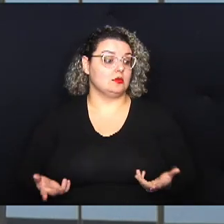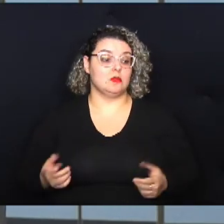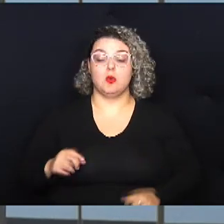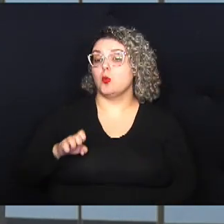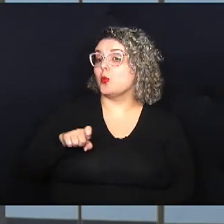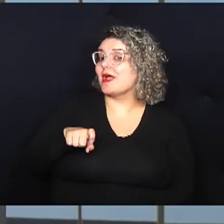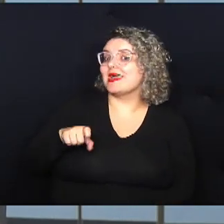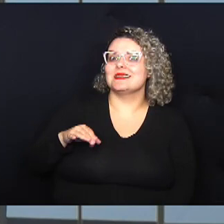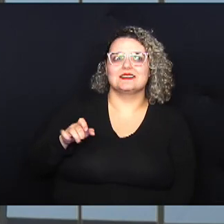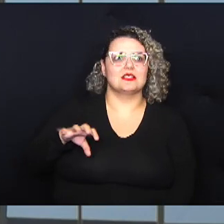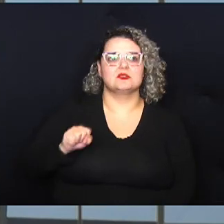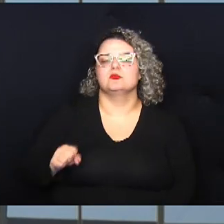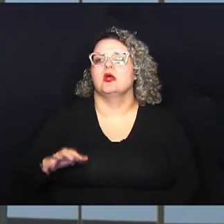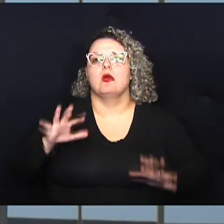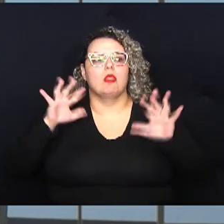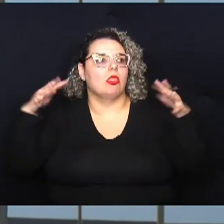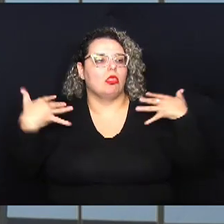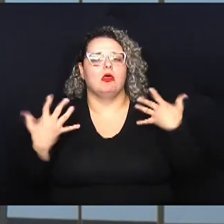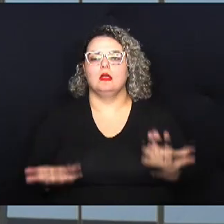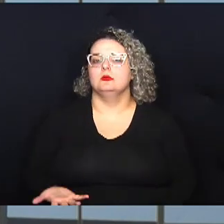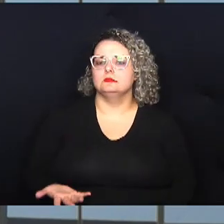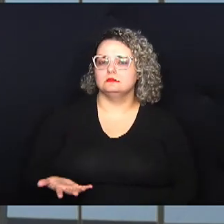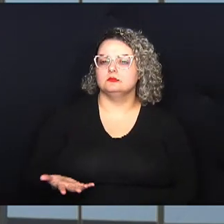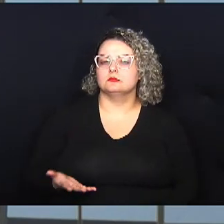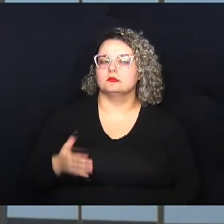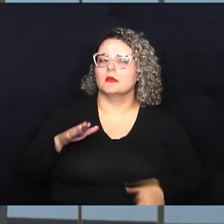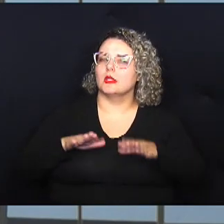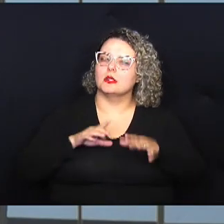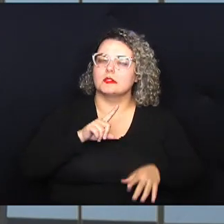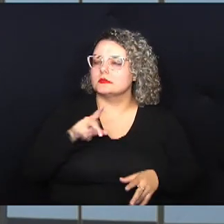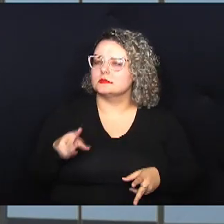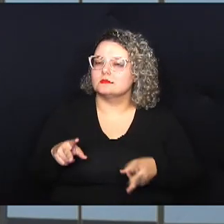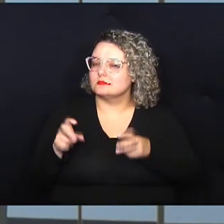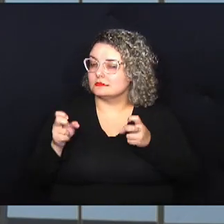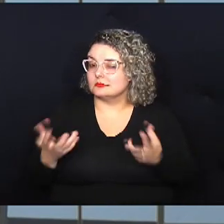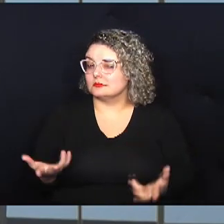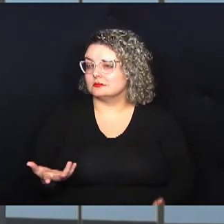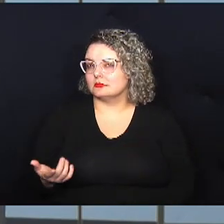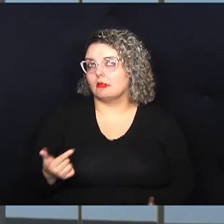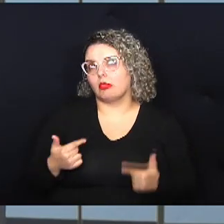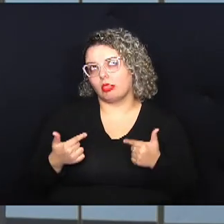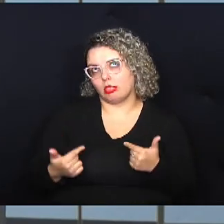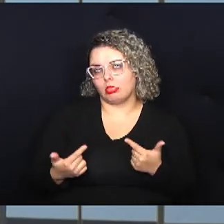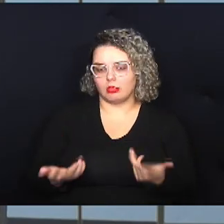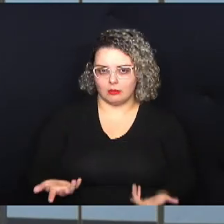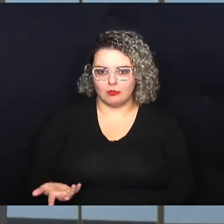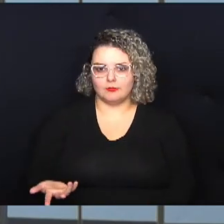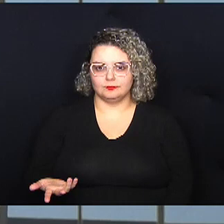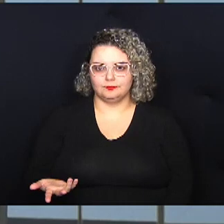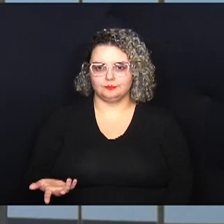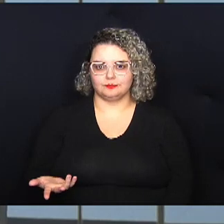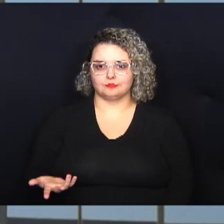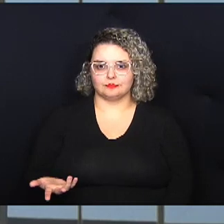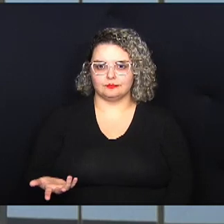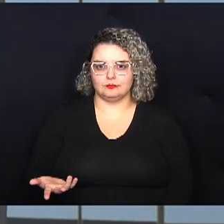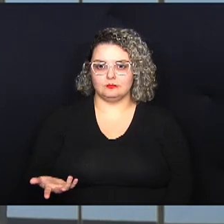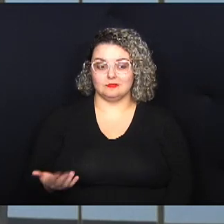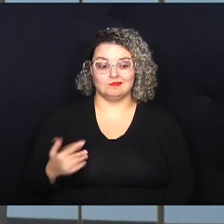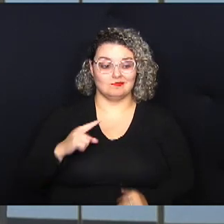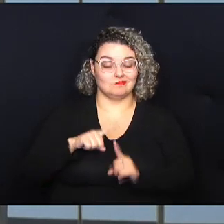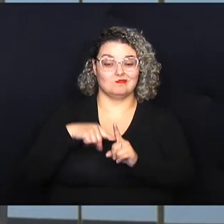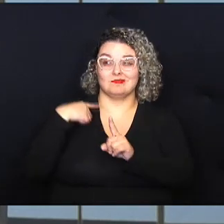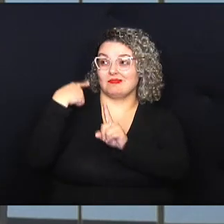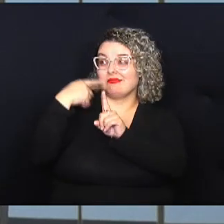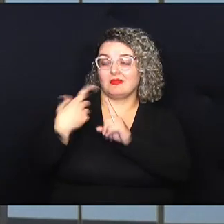para chamar atenção e muitas vezes ela não percebe que ela está sendo chata. Exato. Né? Ela tá excedendo, as pessoas